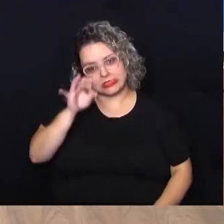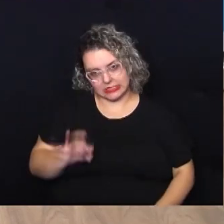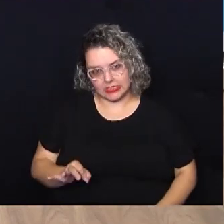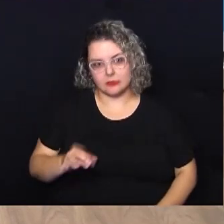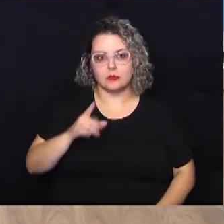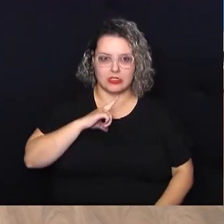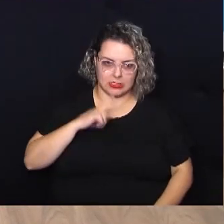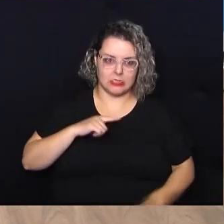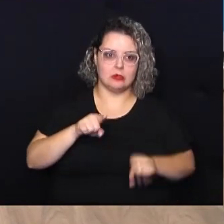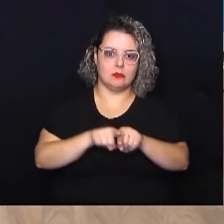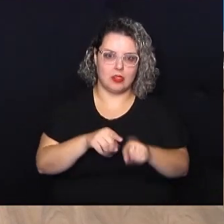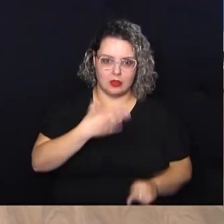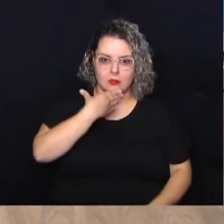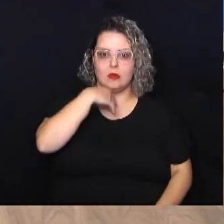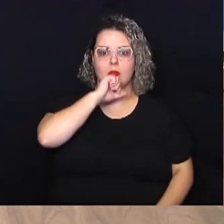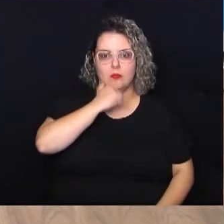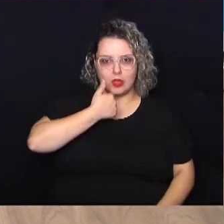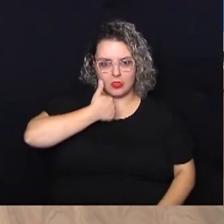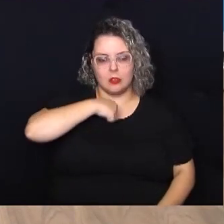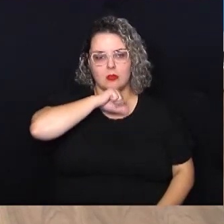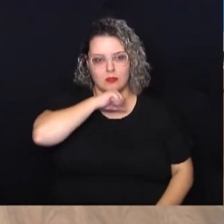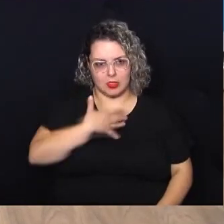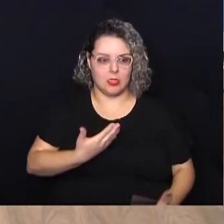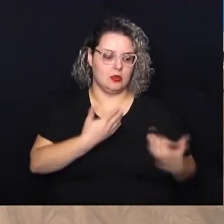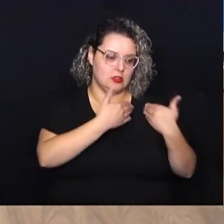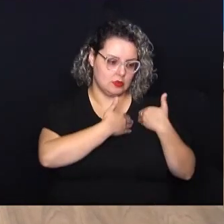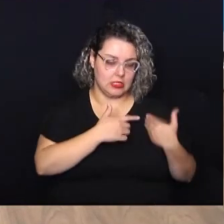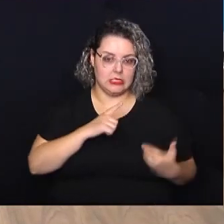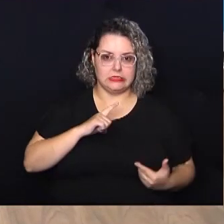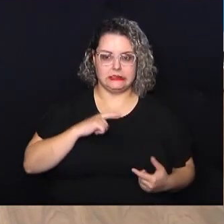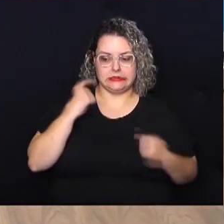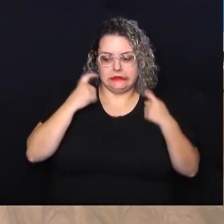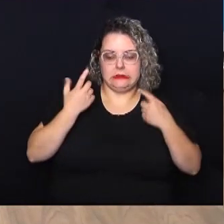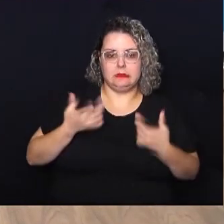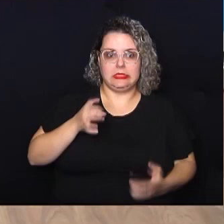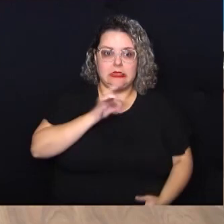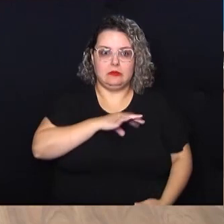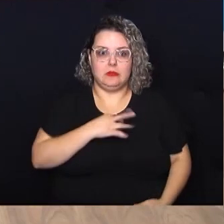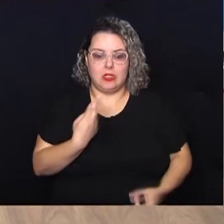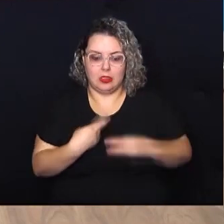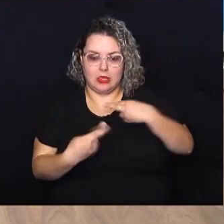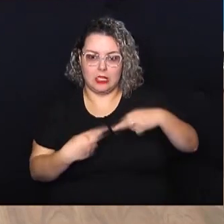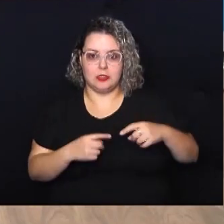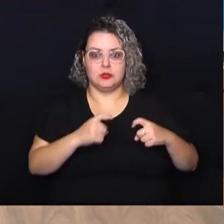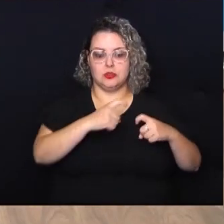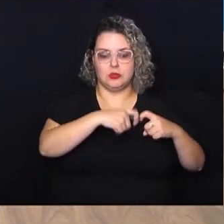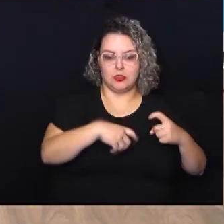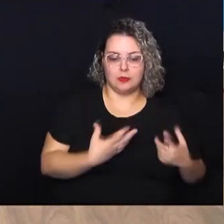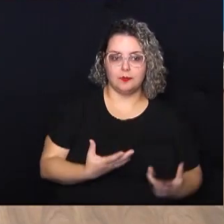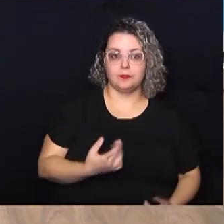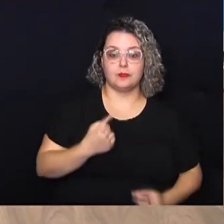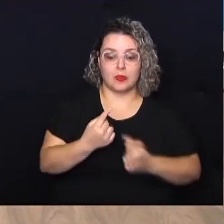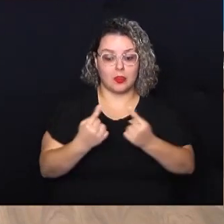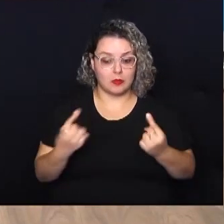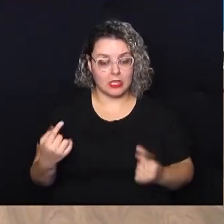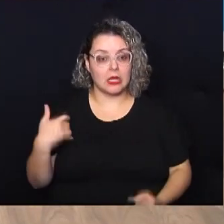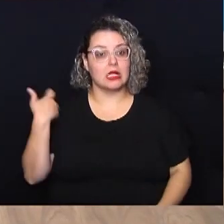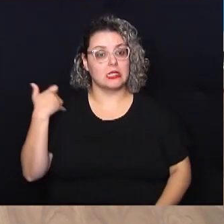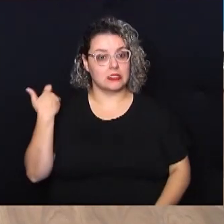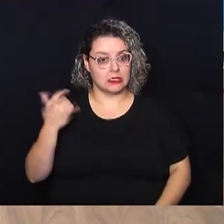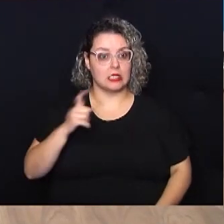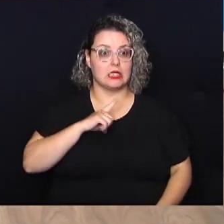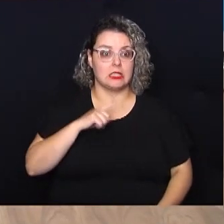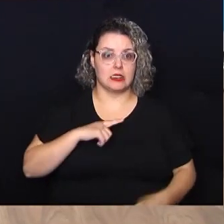Você falou que os pais responsáveis, eles têm receio porque têm medo de associar isso com o sexo. Para cada idade existe